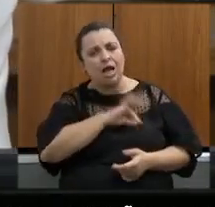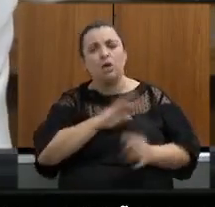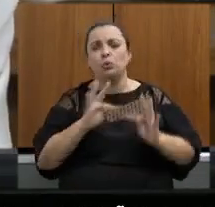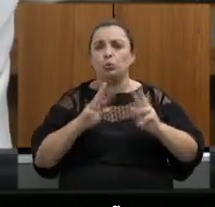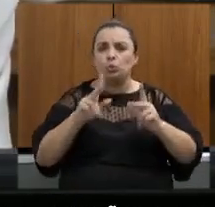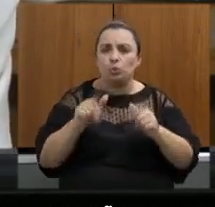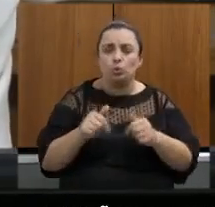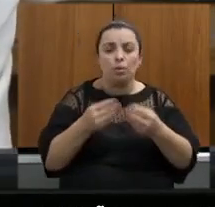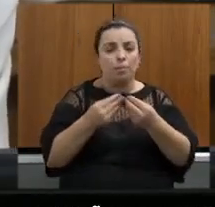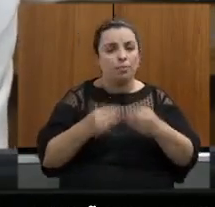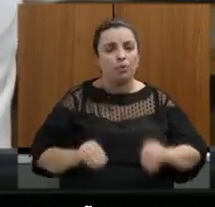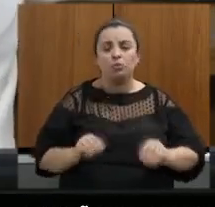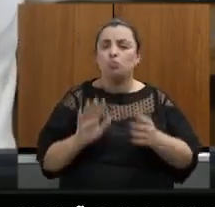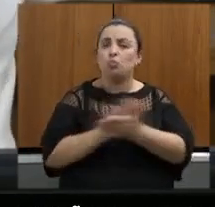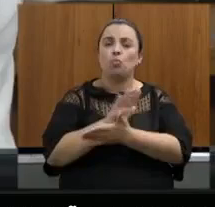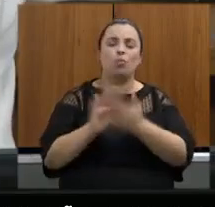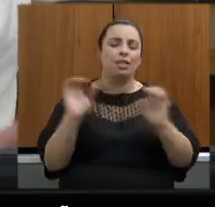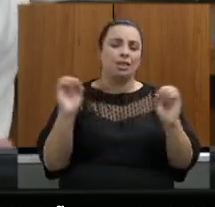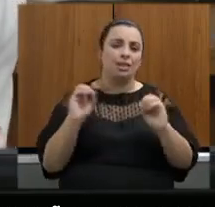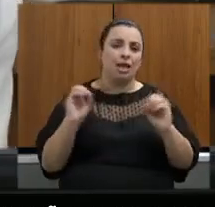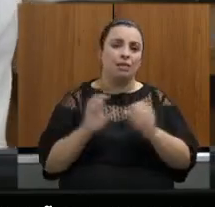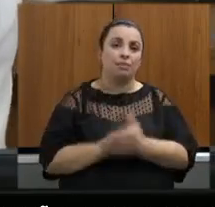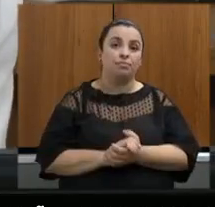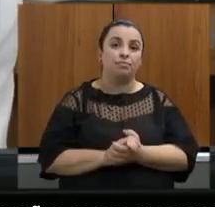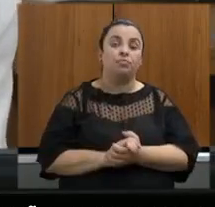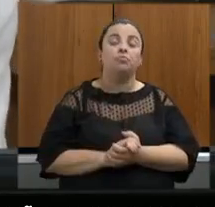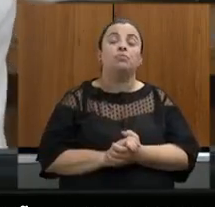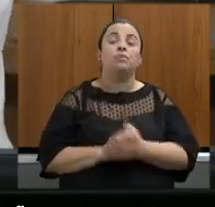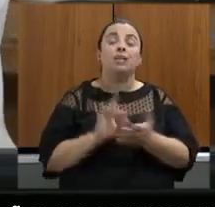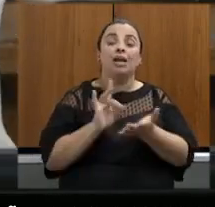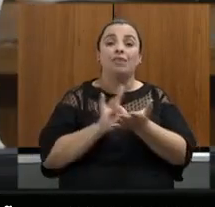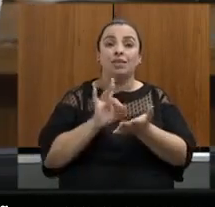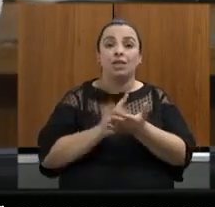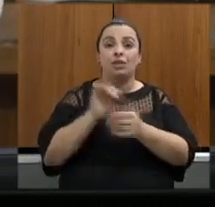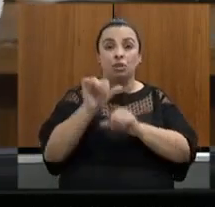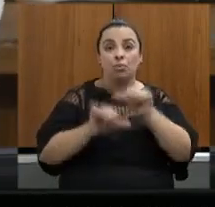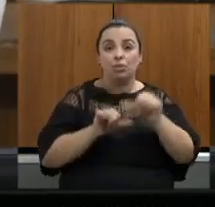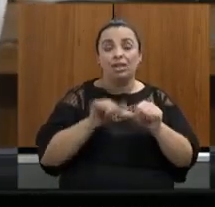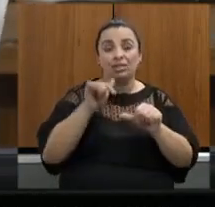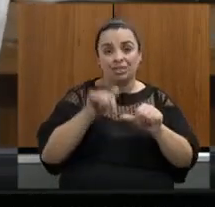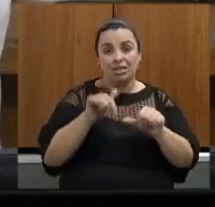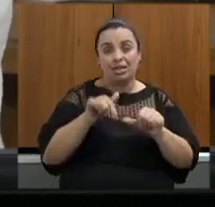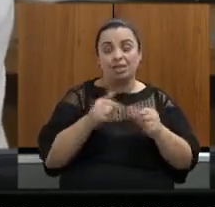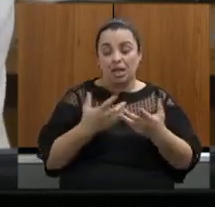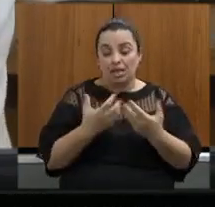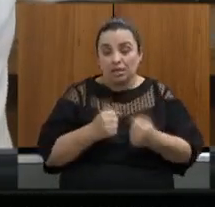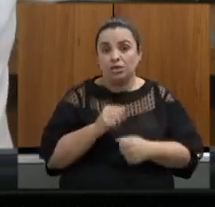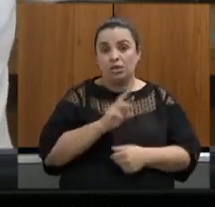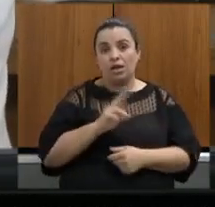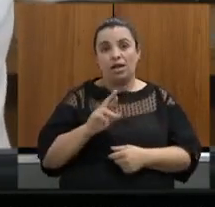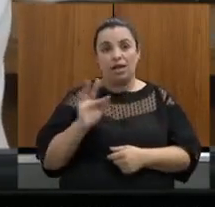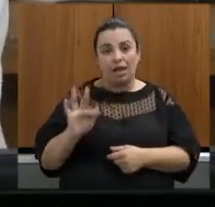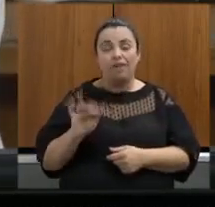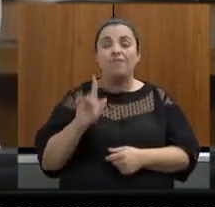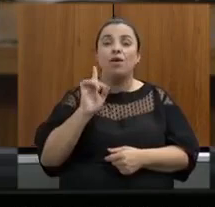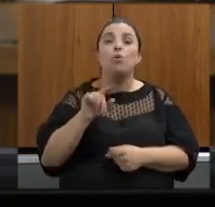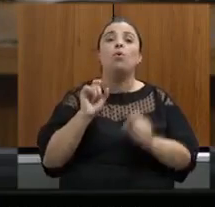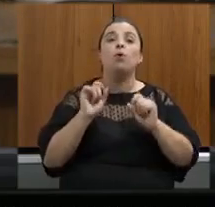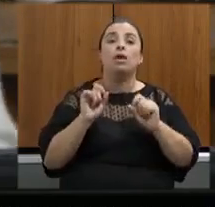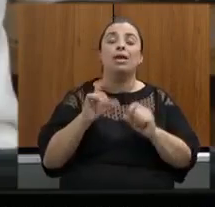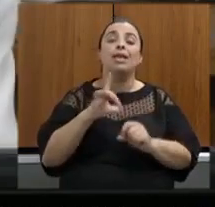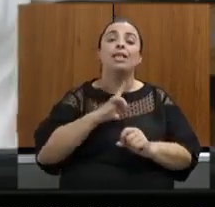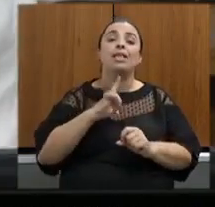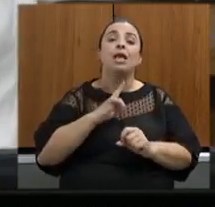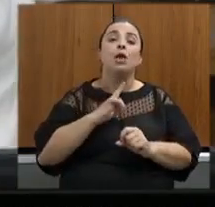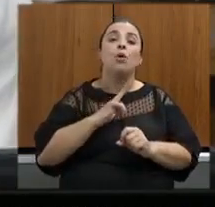Impacto nas carreiras é de imediato Na verdade o efeito imediato dessa habilitação que a gente tem na data de hoje é que a gente